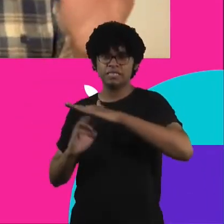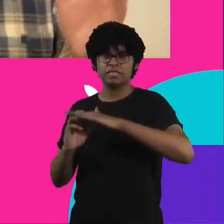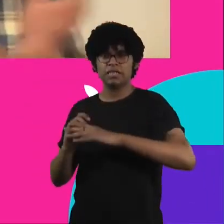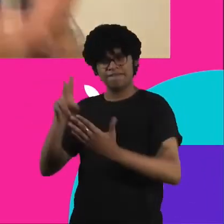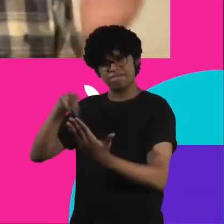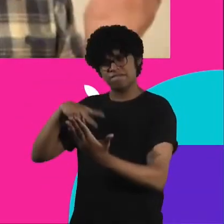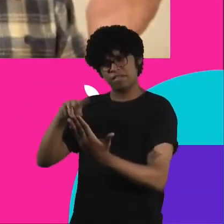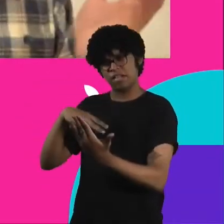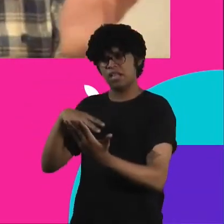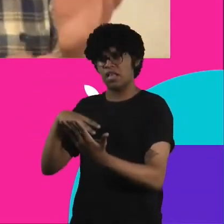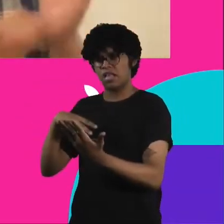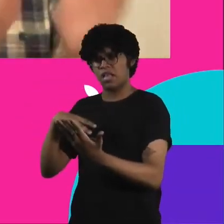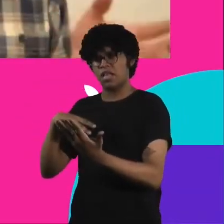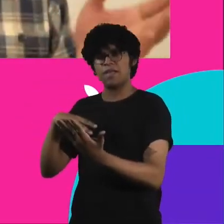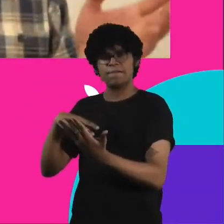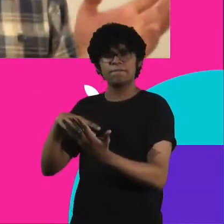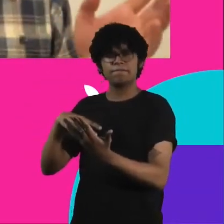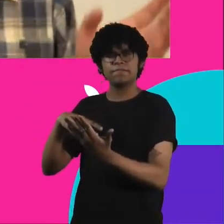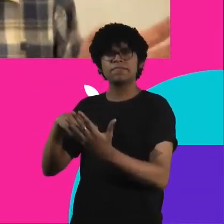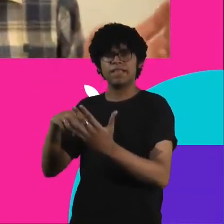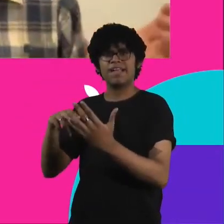tecnologia que todos os dias